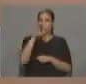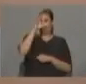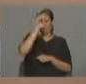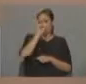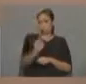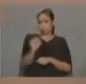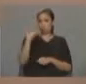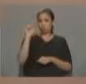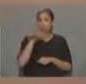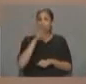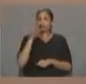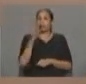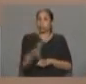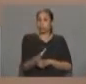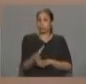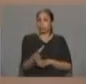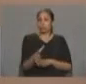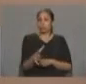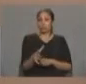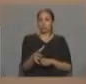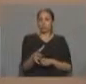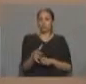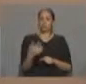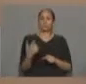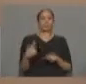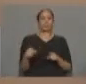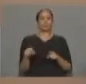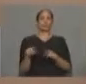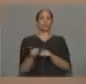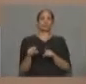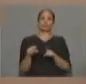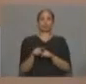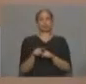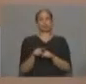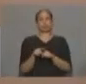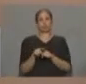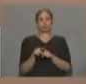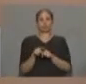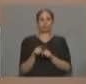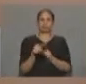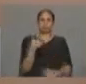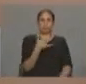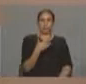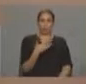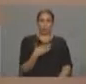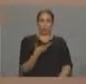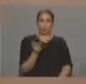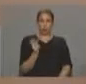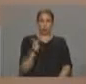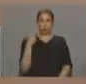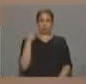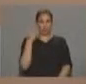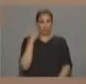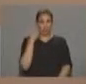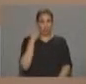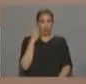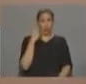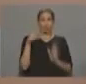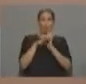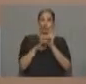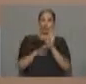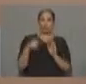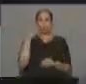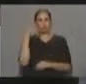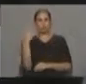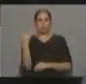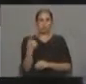suportado por um partido socialista ao fim de 21 anos precisa do programa especial para combater a